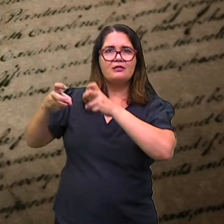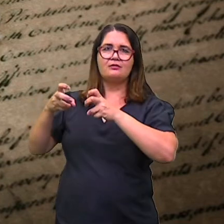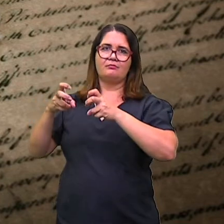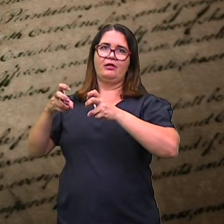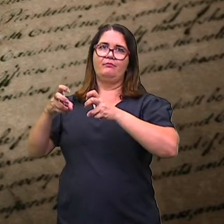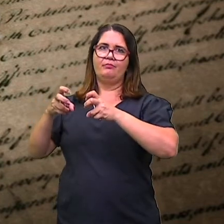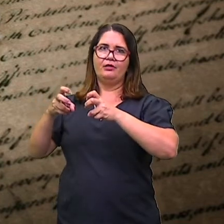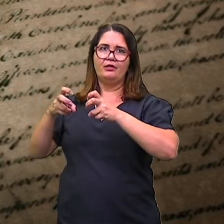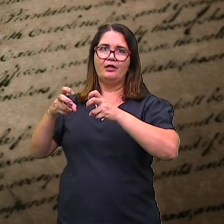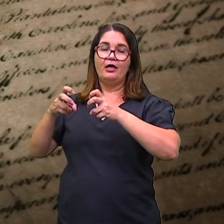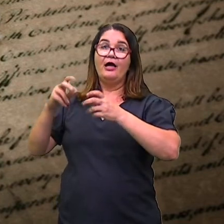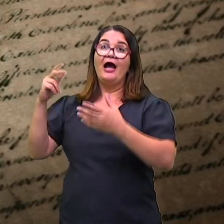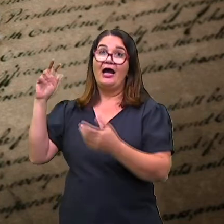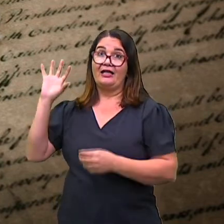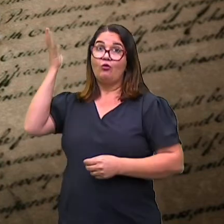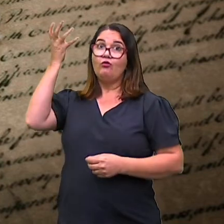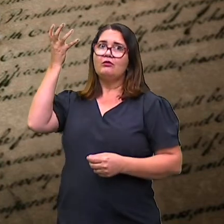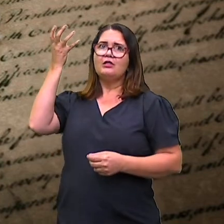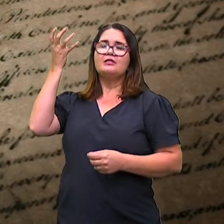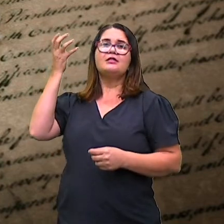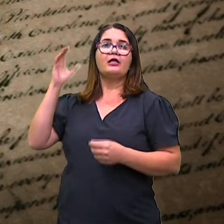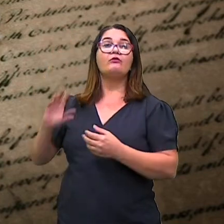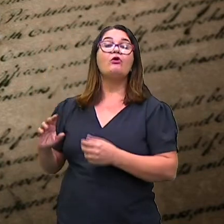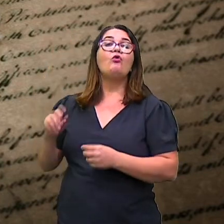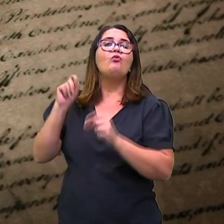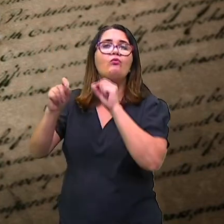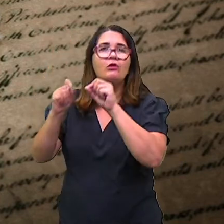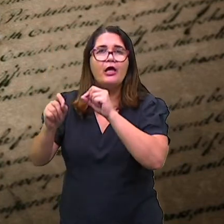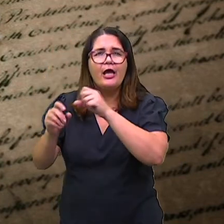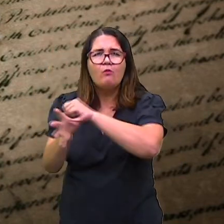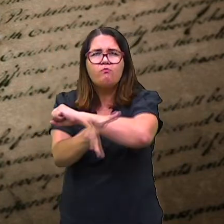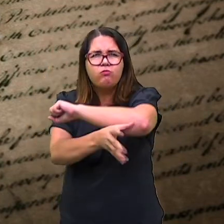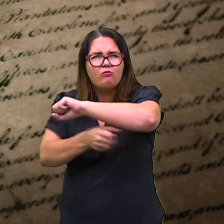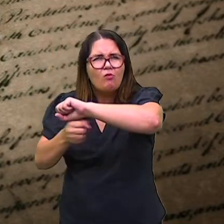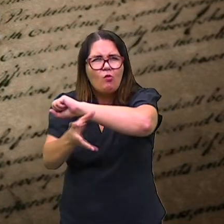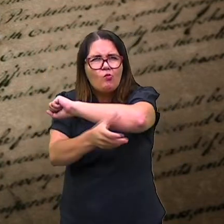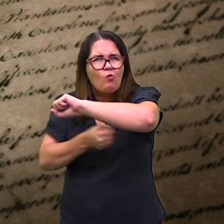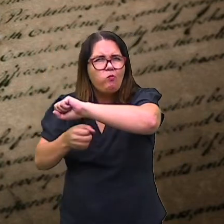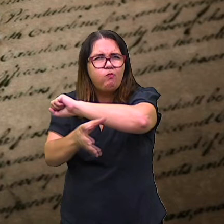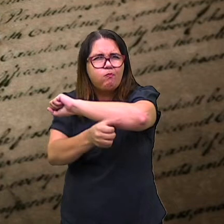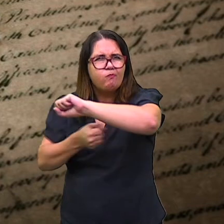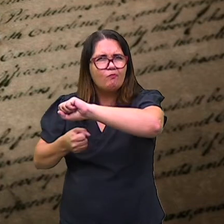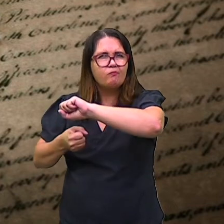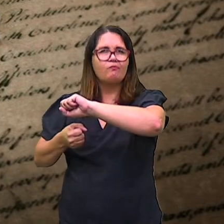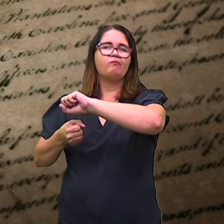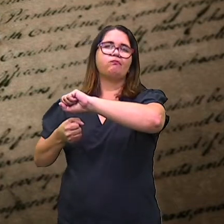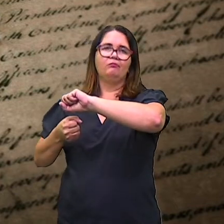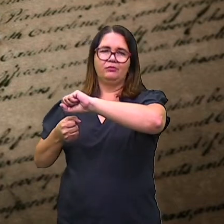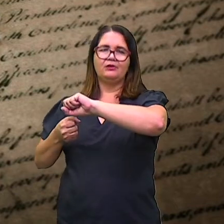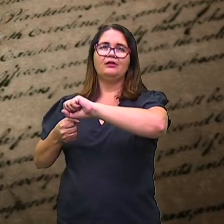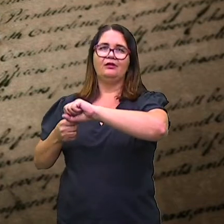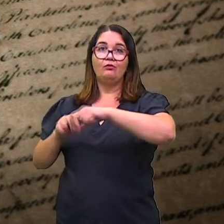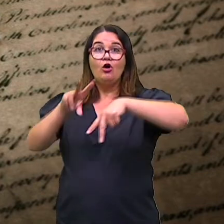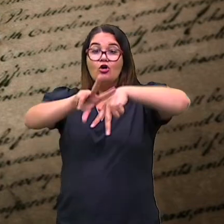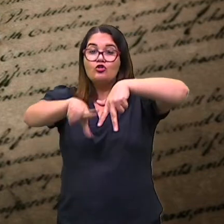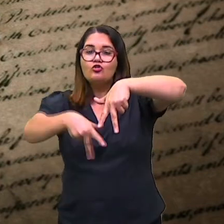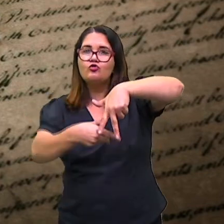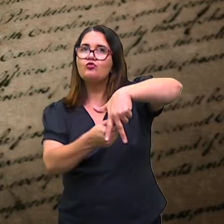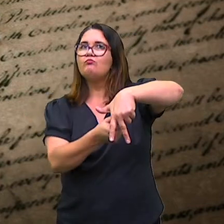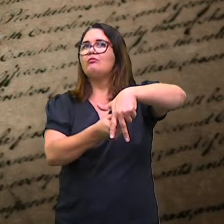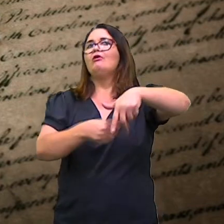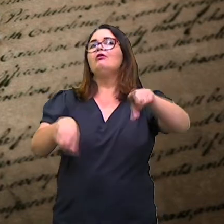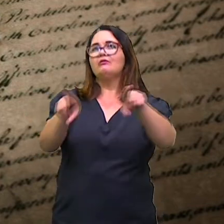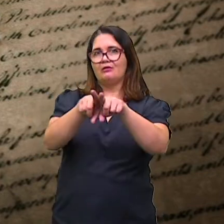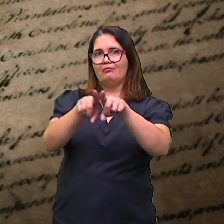uma consciência que toda vez que falamos de direitos, são algo feito para nós, de